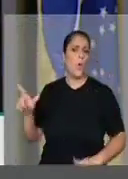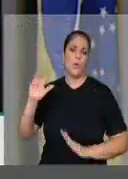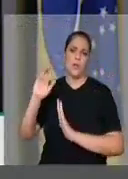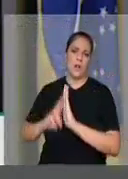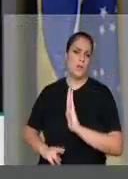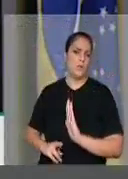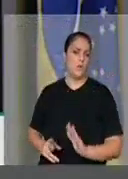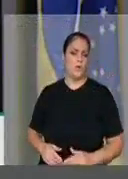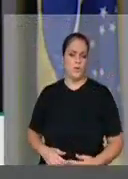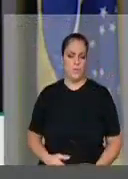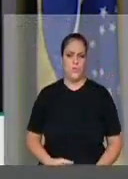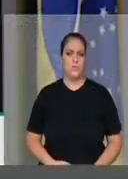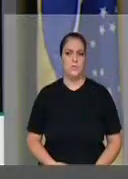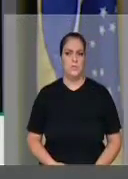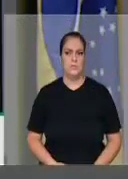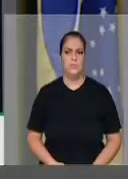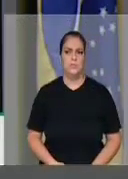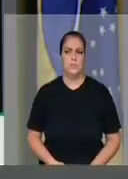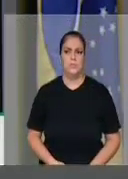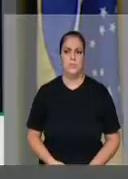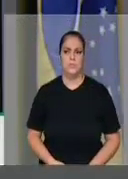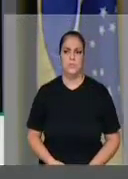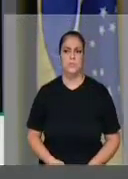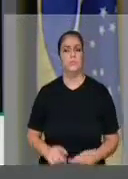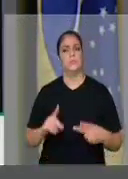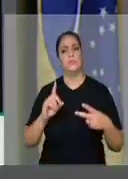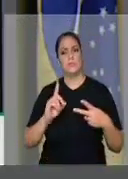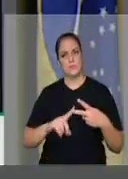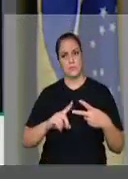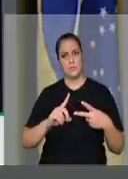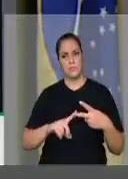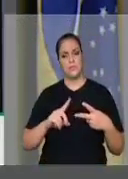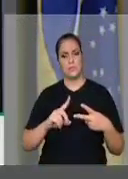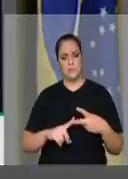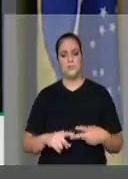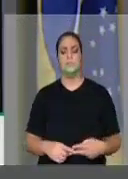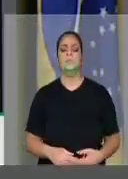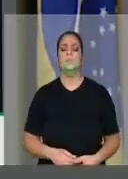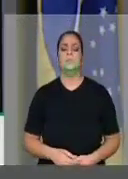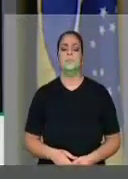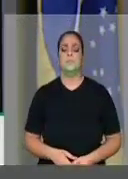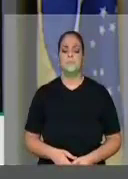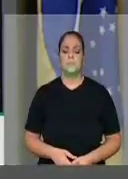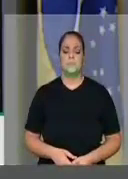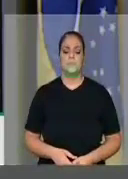relator. Bom, segundo ponto importante da regra de ouro: